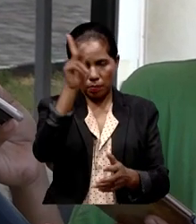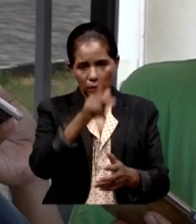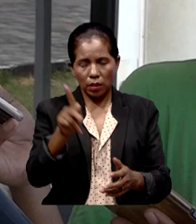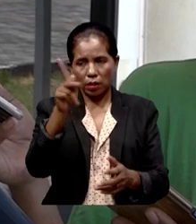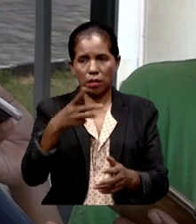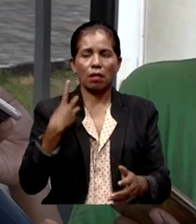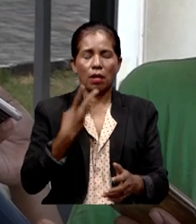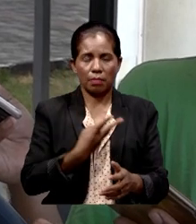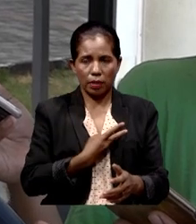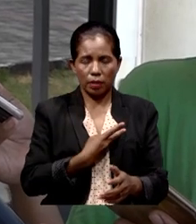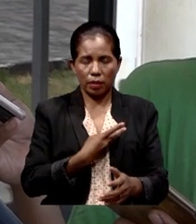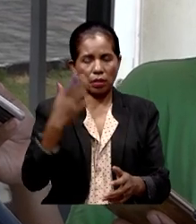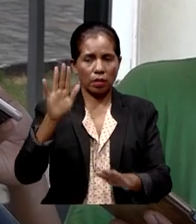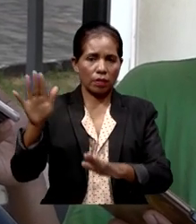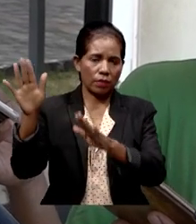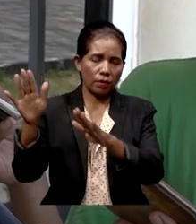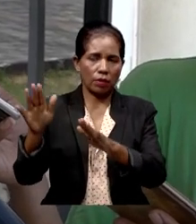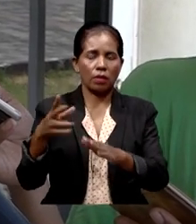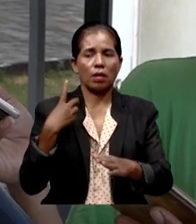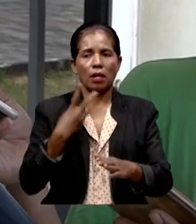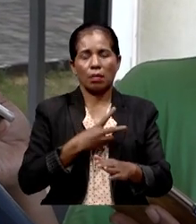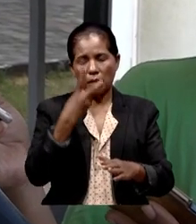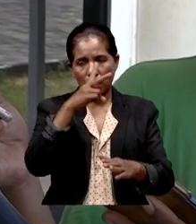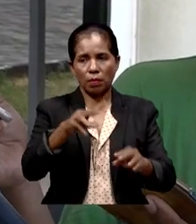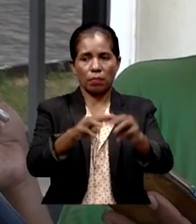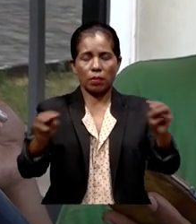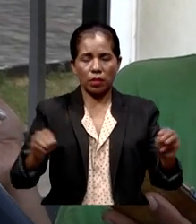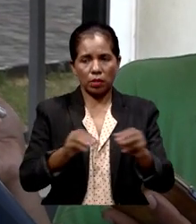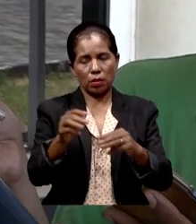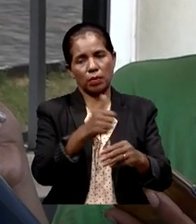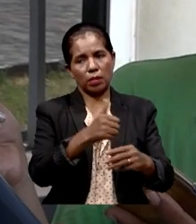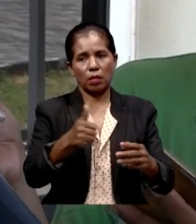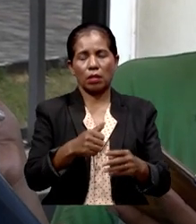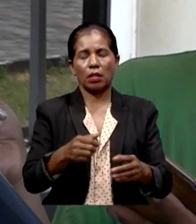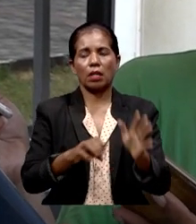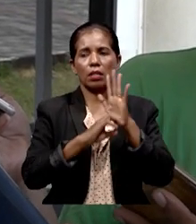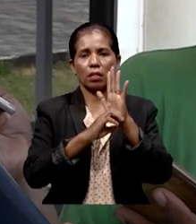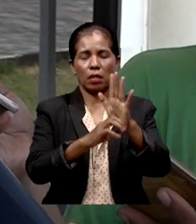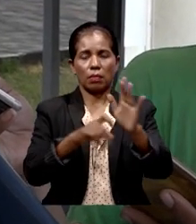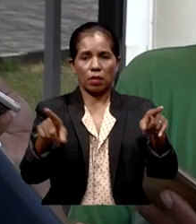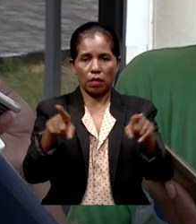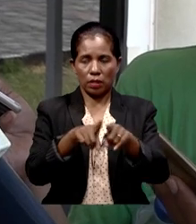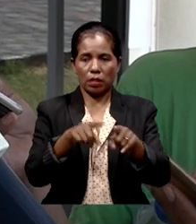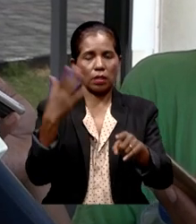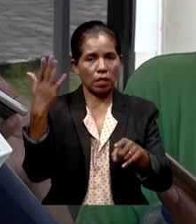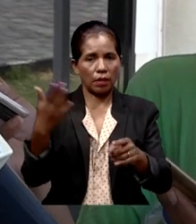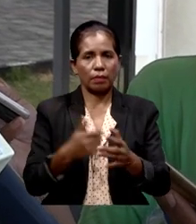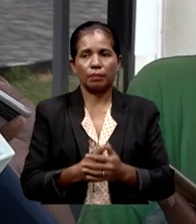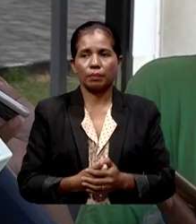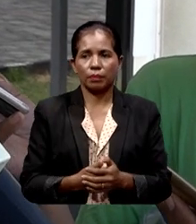aminian e a terreno liliu e a município balu, por exemplo, anessa e